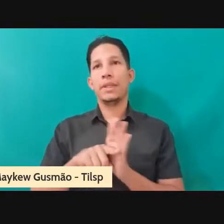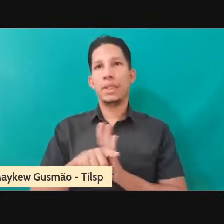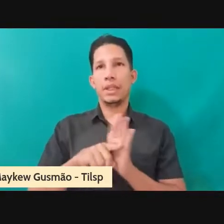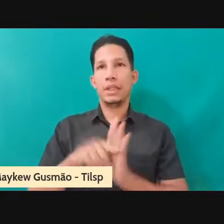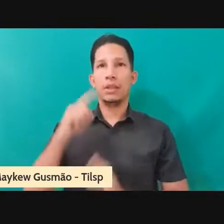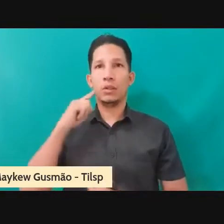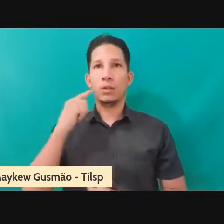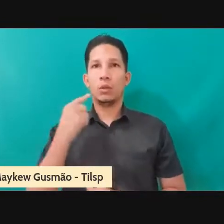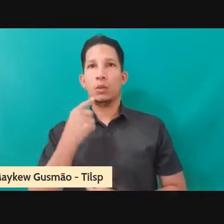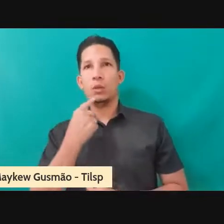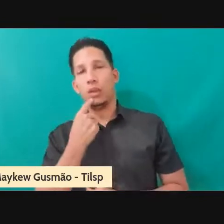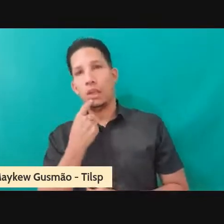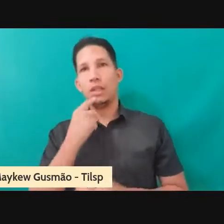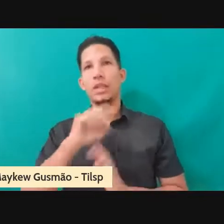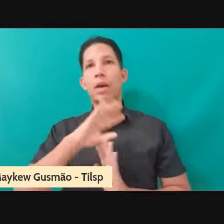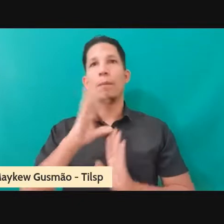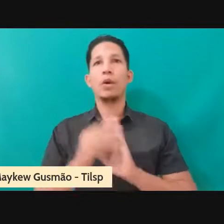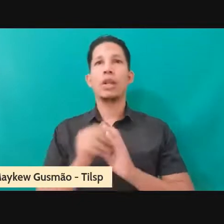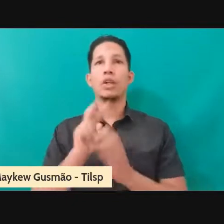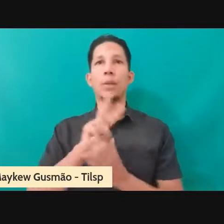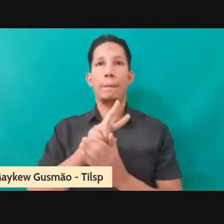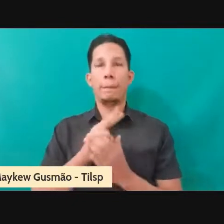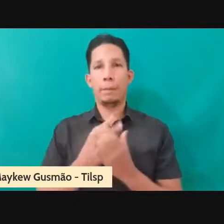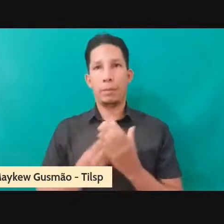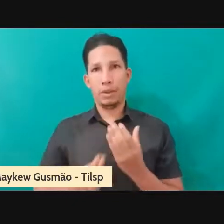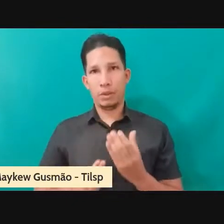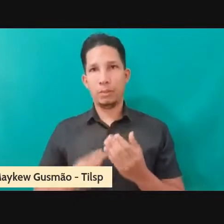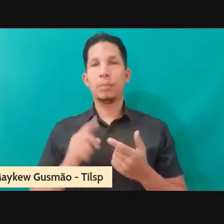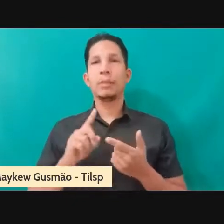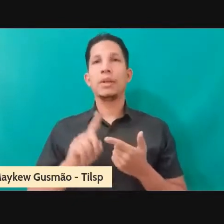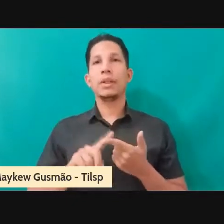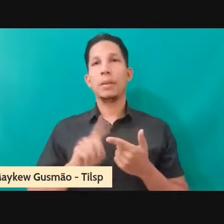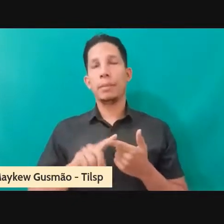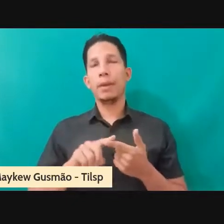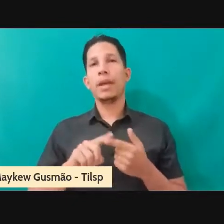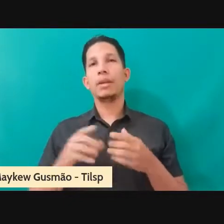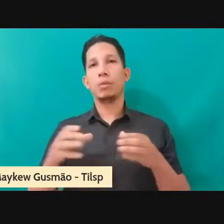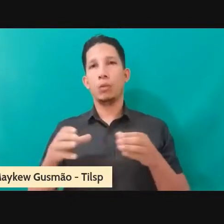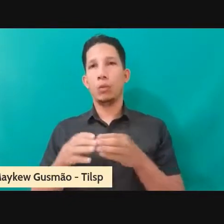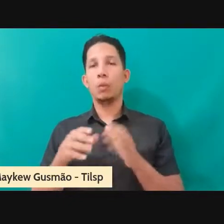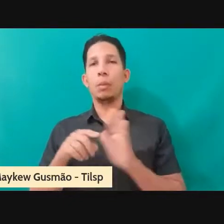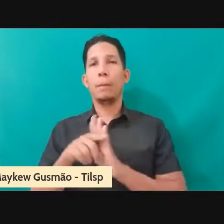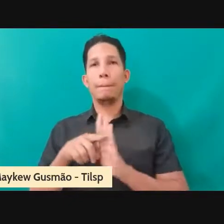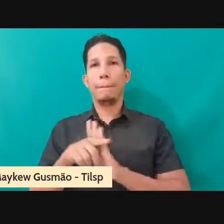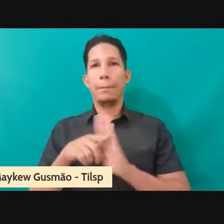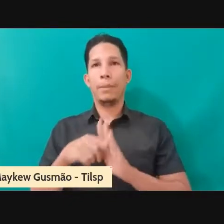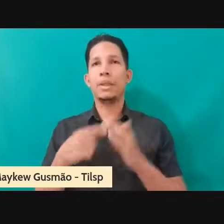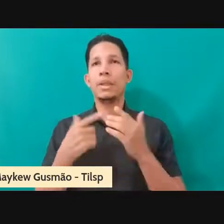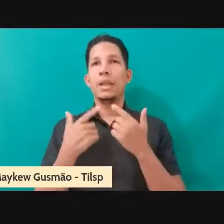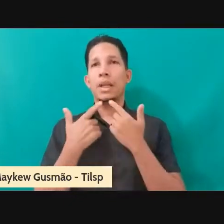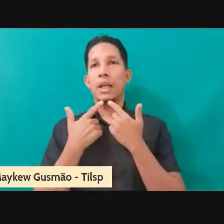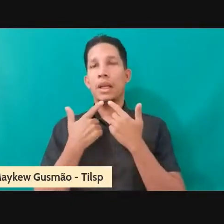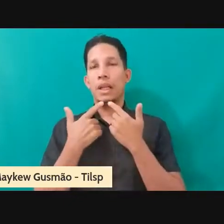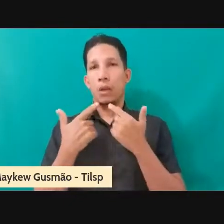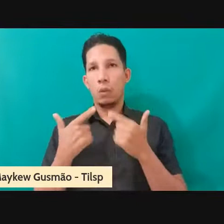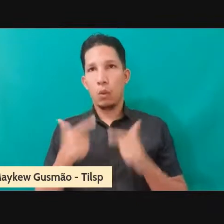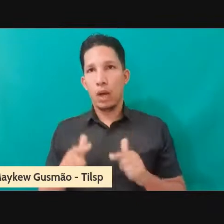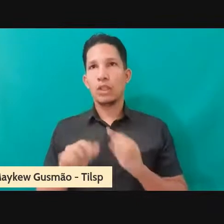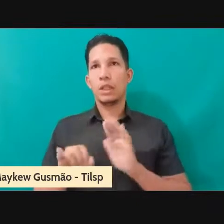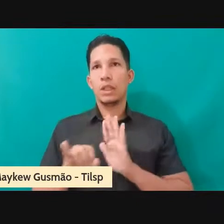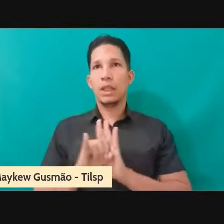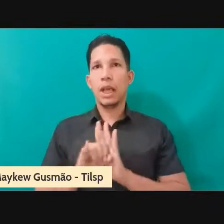São Carlos, membro também do Grupo de Pesquisa Linguagem, Identidade e Memória, da PUC São